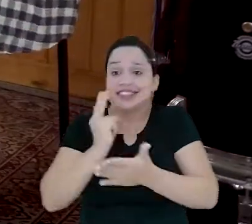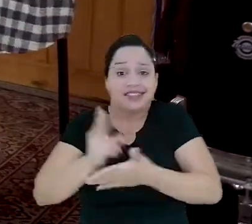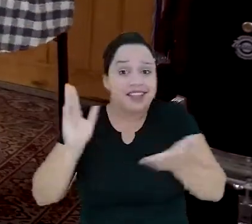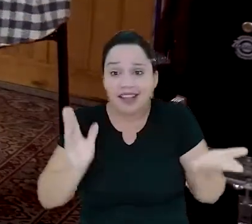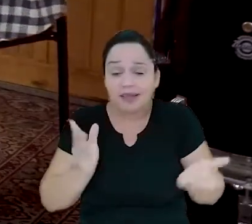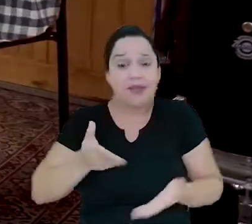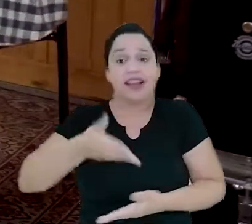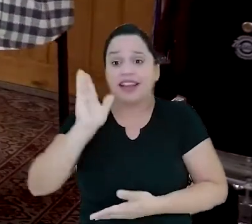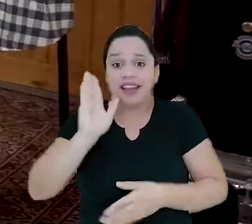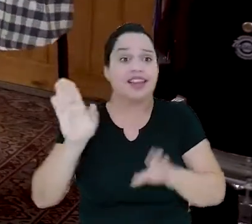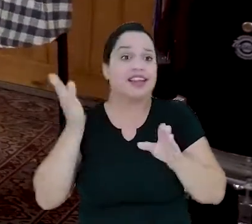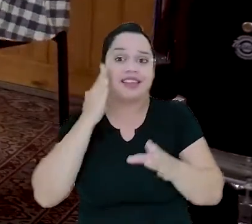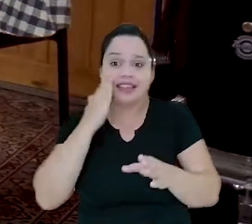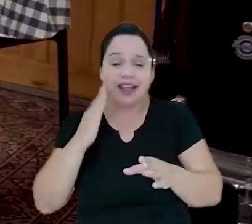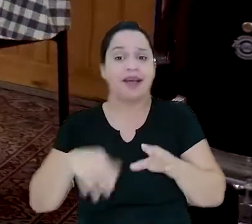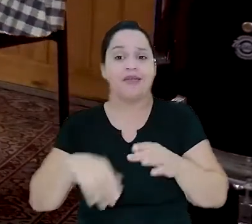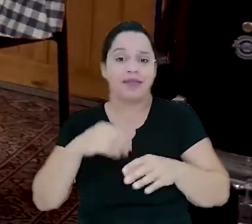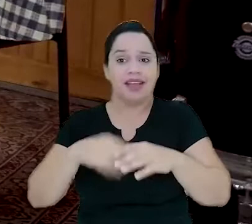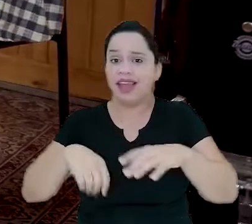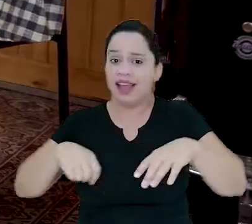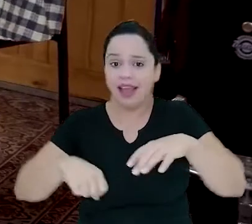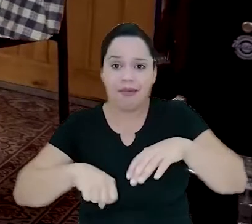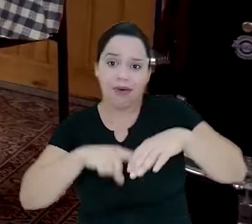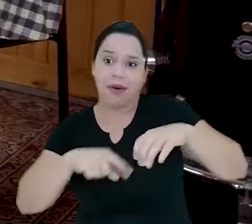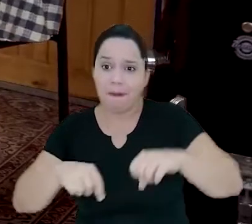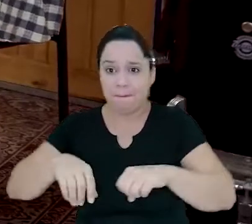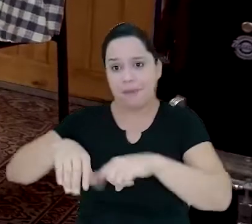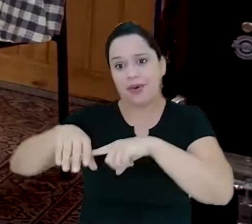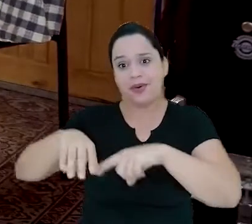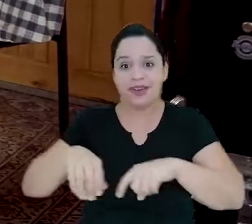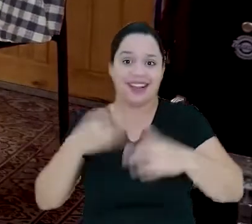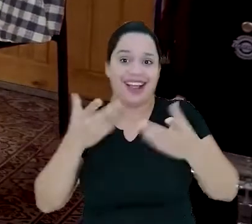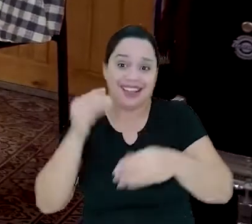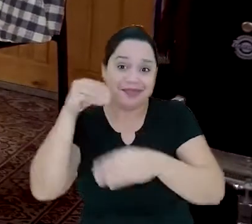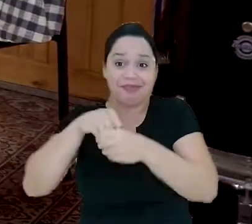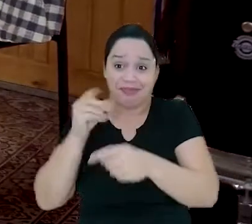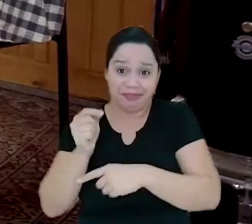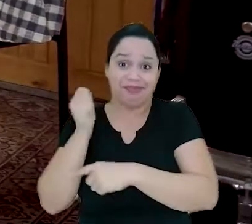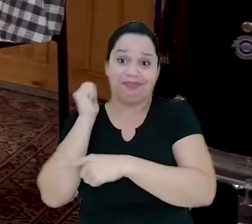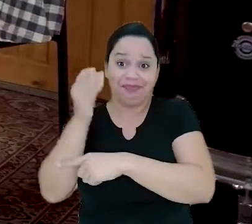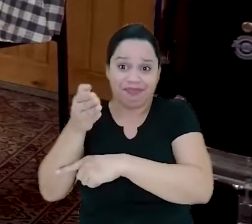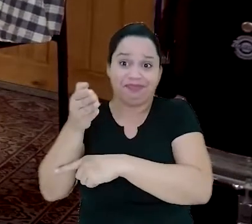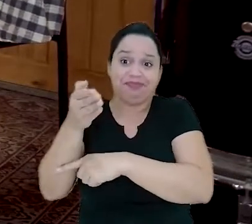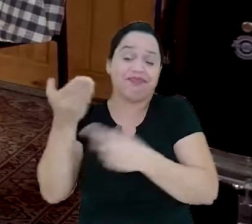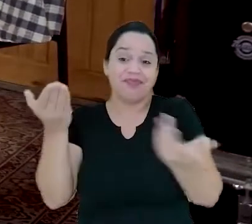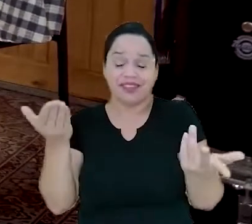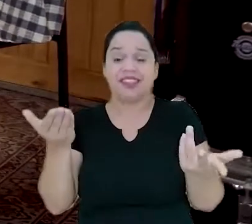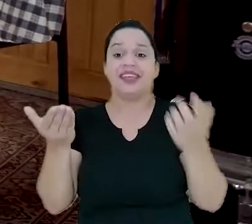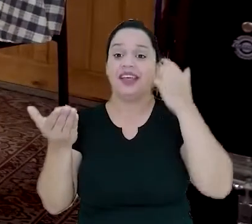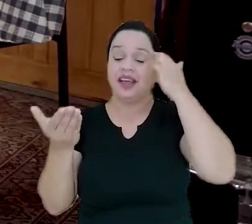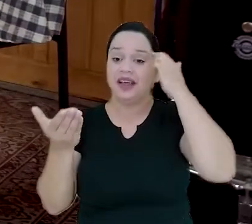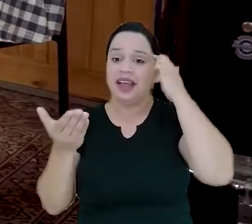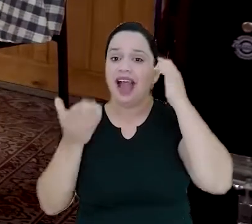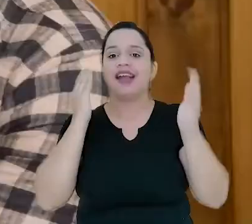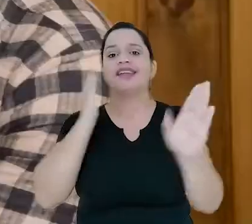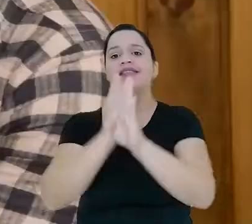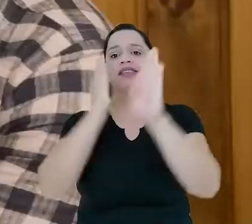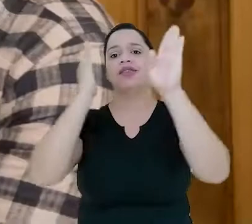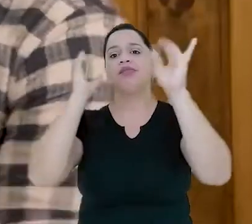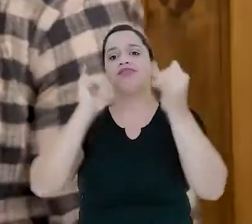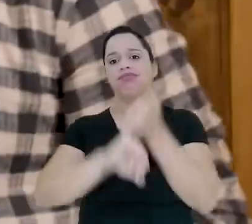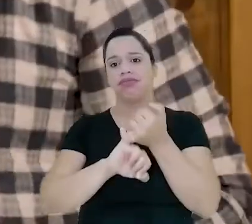Ele ia literalmente bater uma bola no motel com um amigo. Aí a esposa descobriu que eles eram amantes. Já há muitos